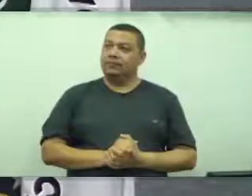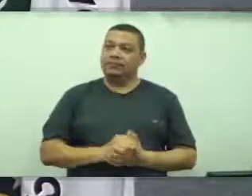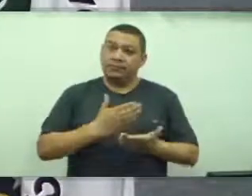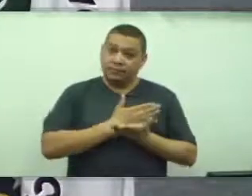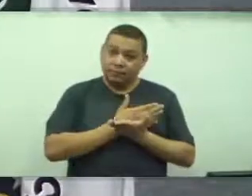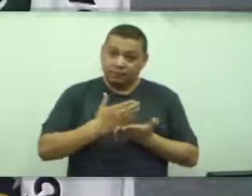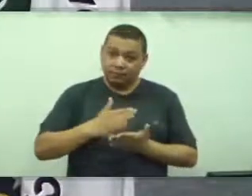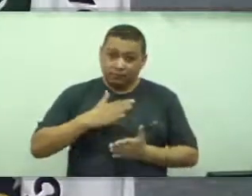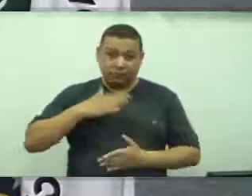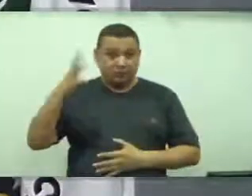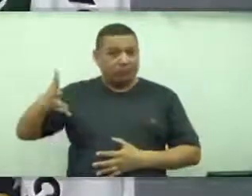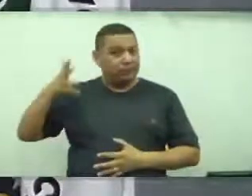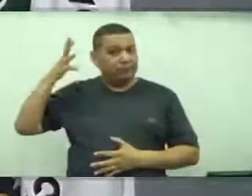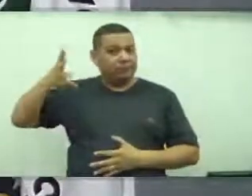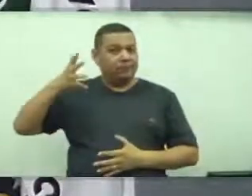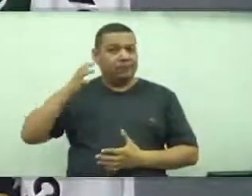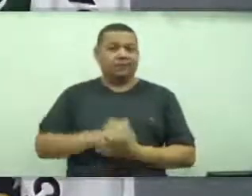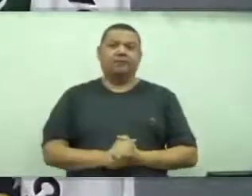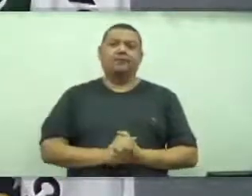iniciar meu discurso,